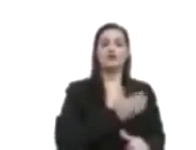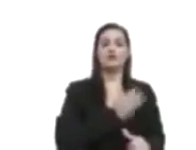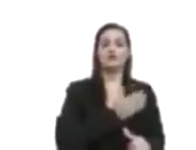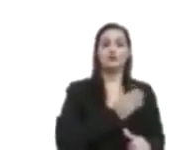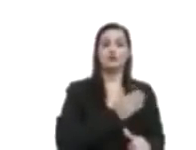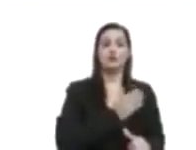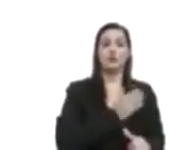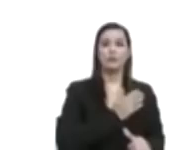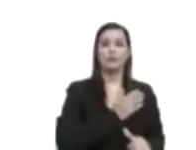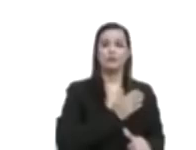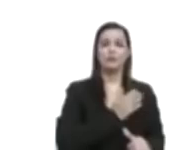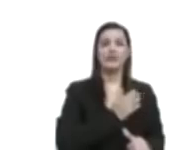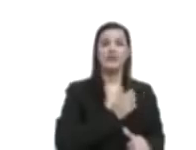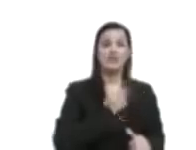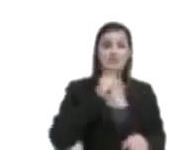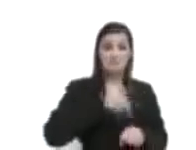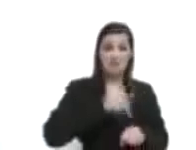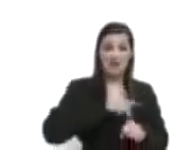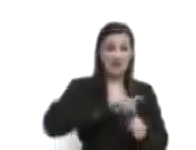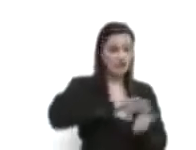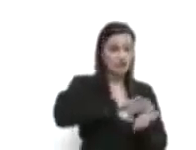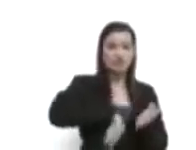fala de um coração